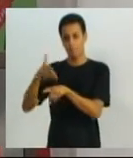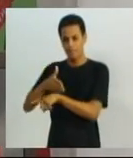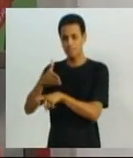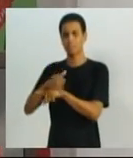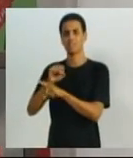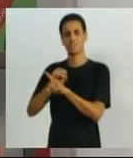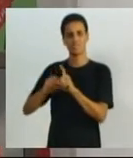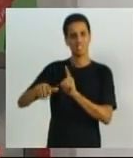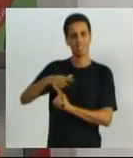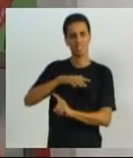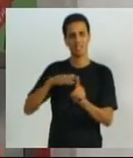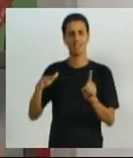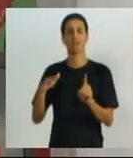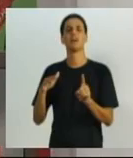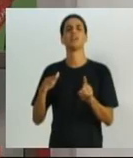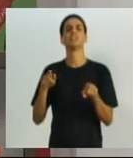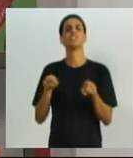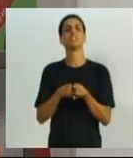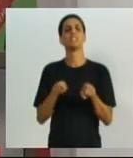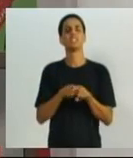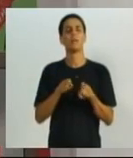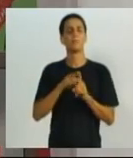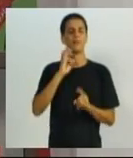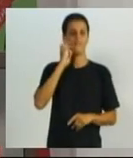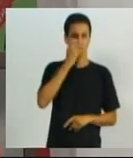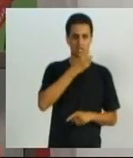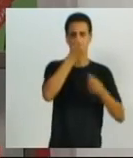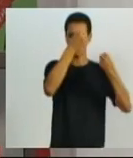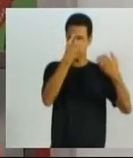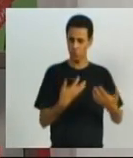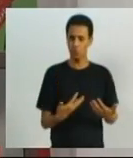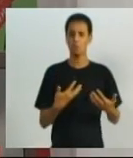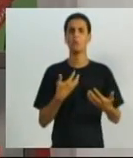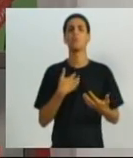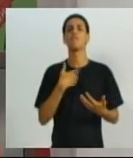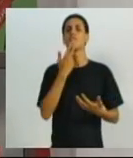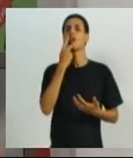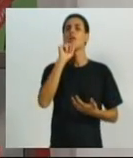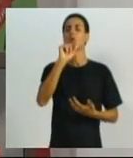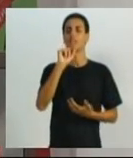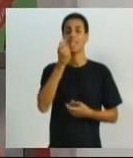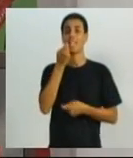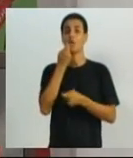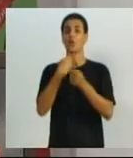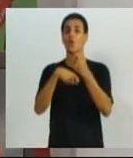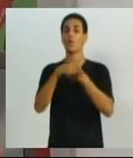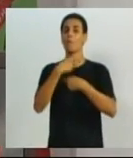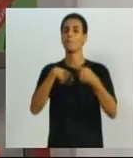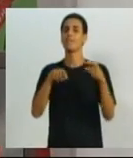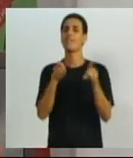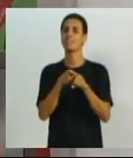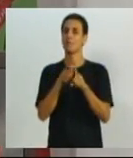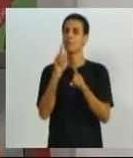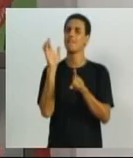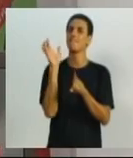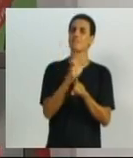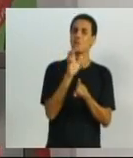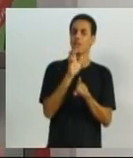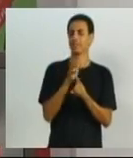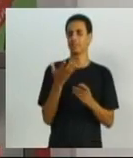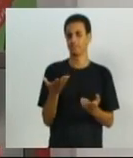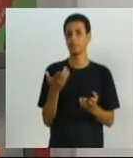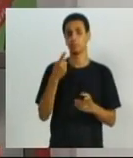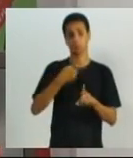sociedade, eu quero falar, além de tudo que o vereador Vanderlei falou, a interferência econômica nos processos eleitorais é